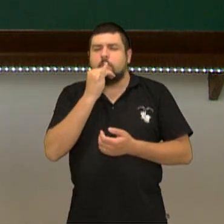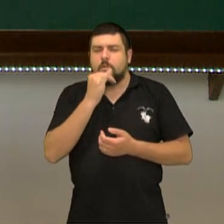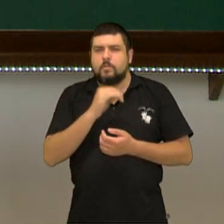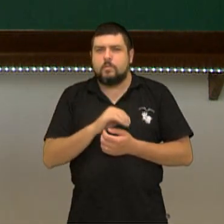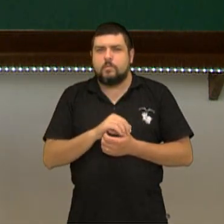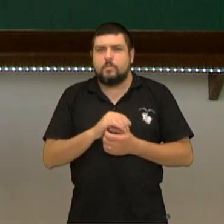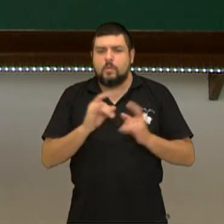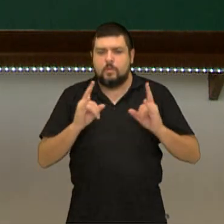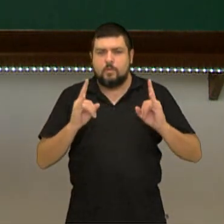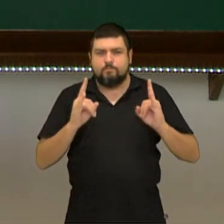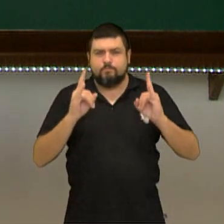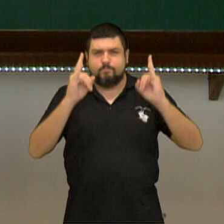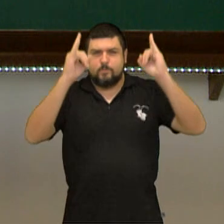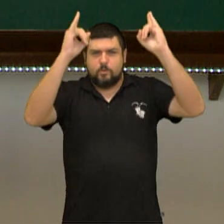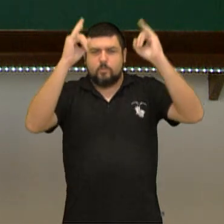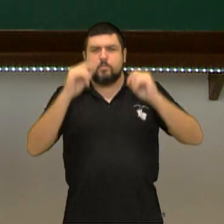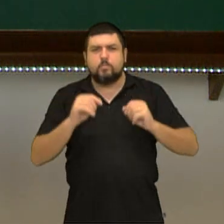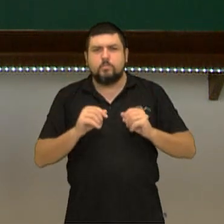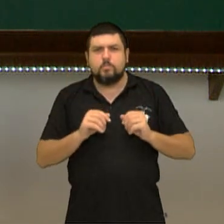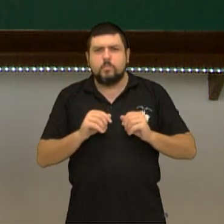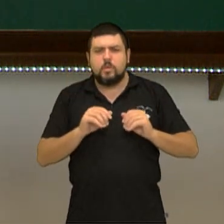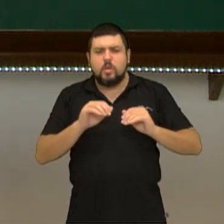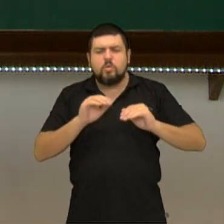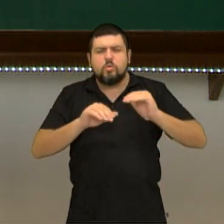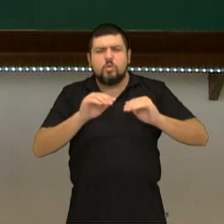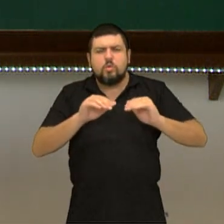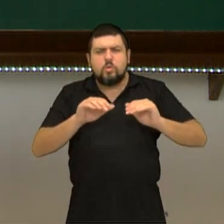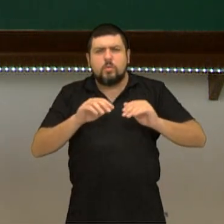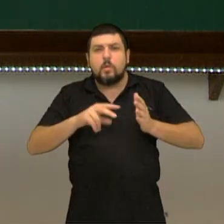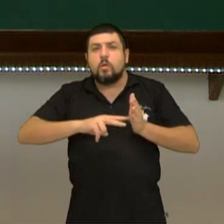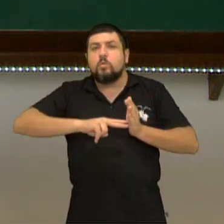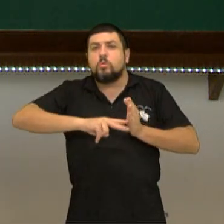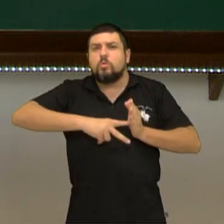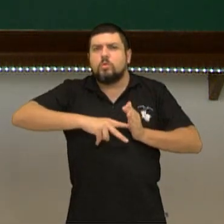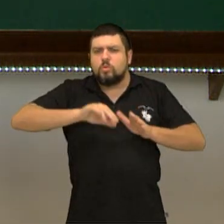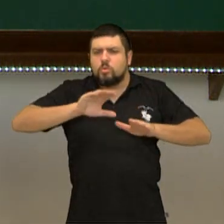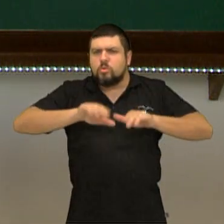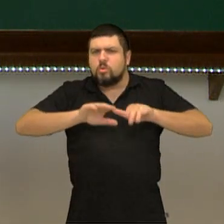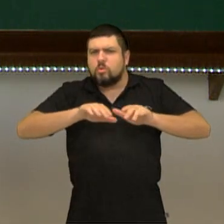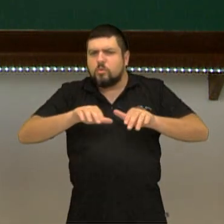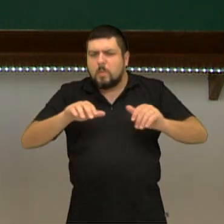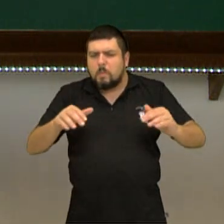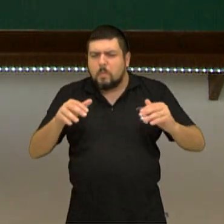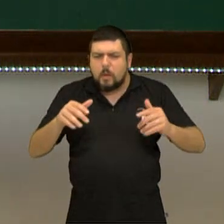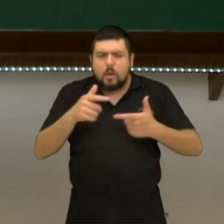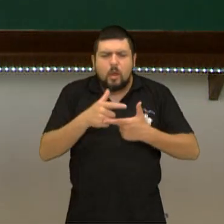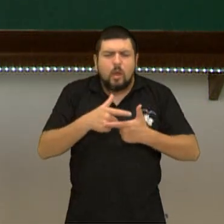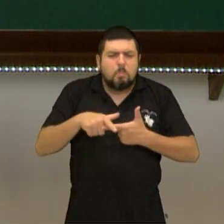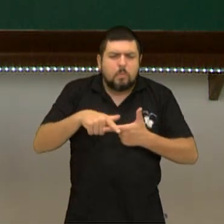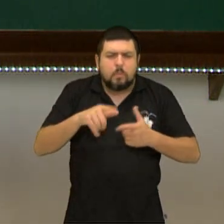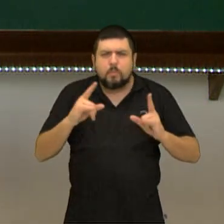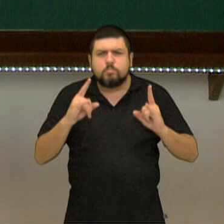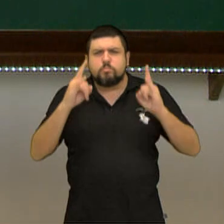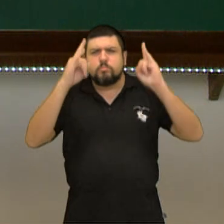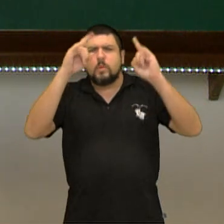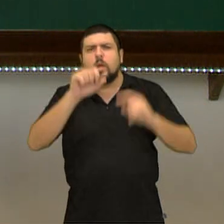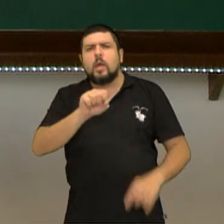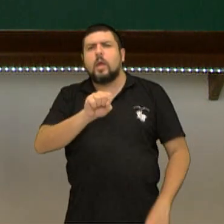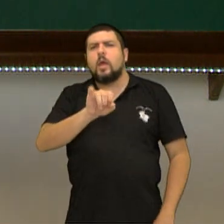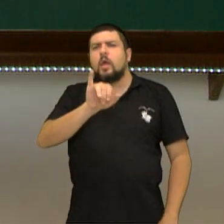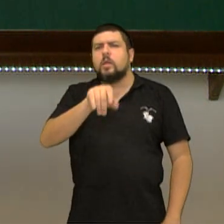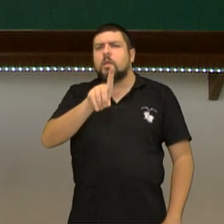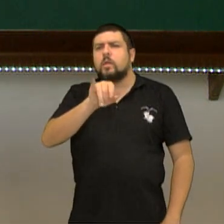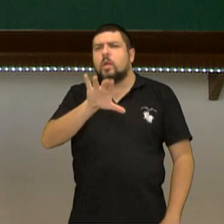condomínio, né? O síndico propor uma reunião para deliberar sobre os problemas do condomínio. Aqui é uma forma de